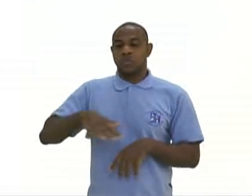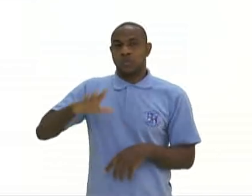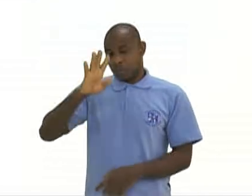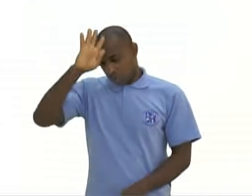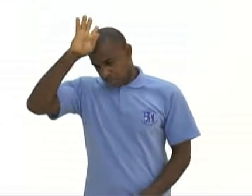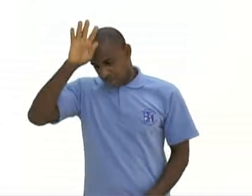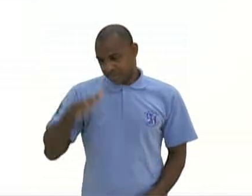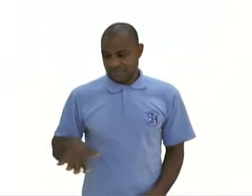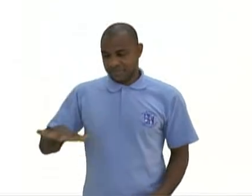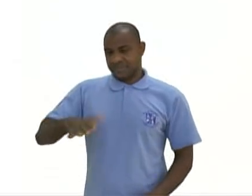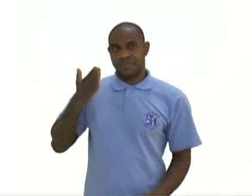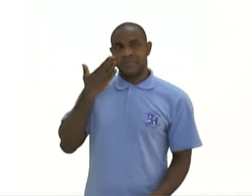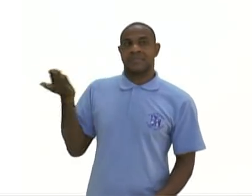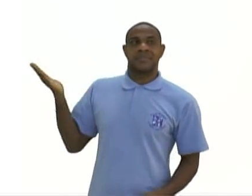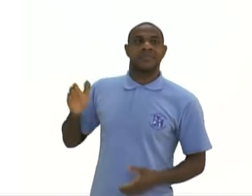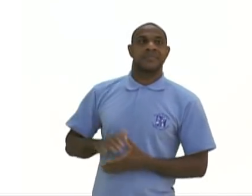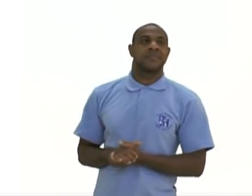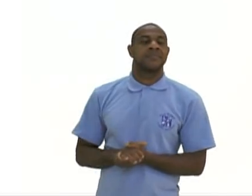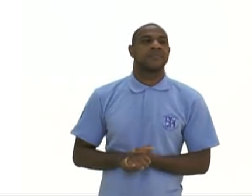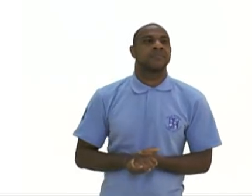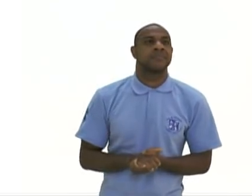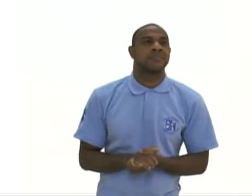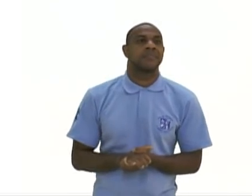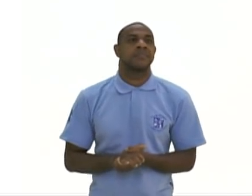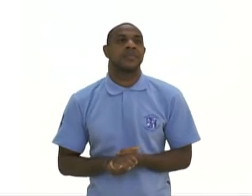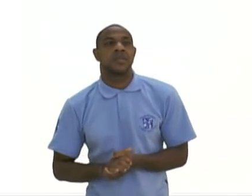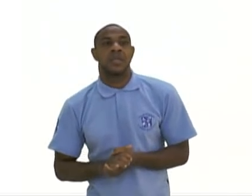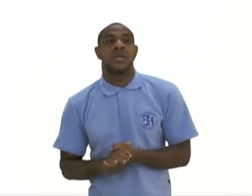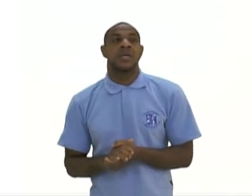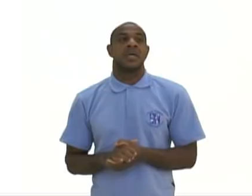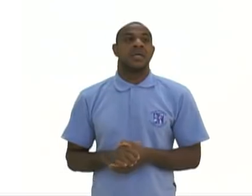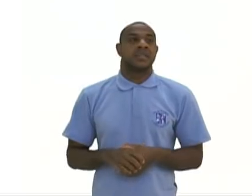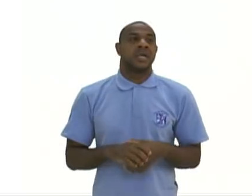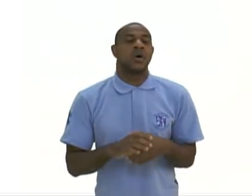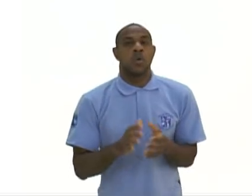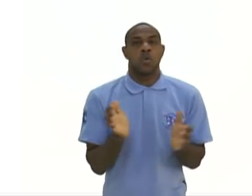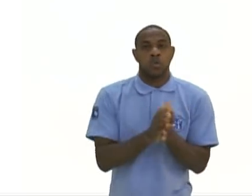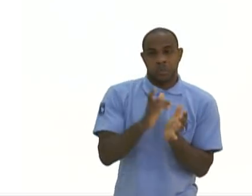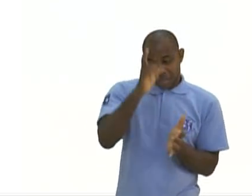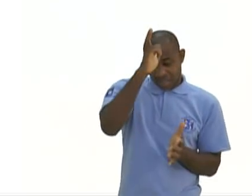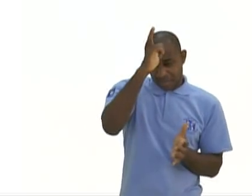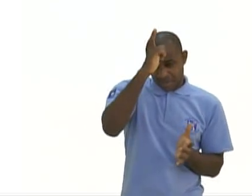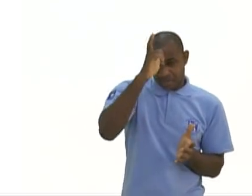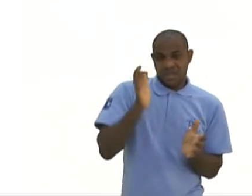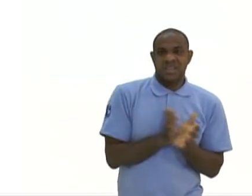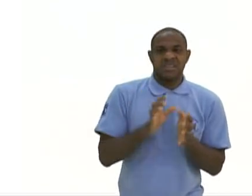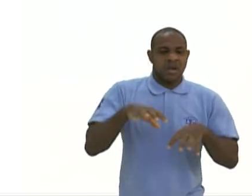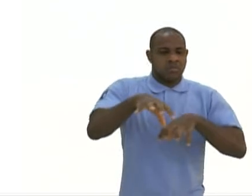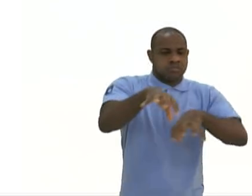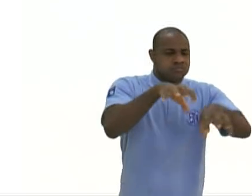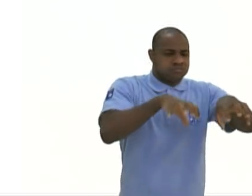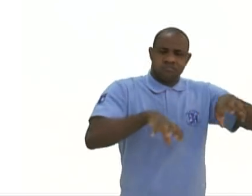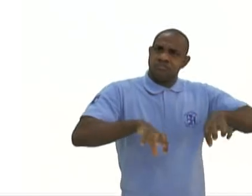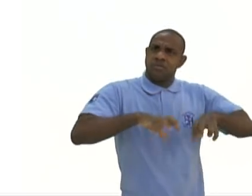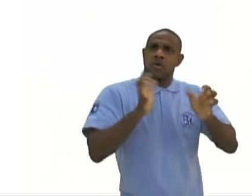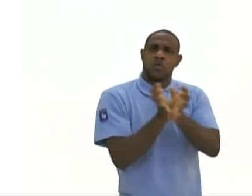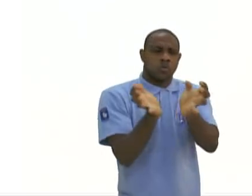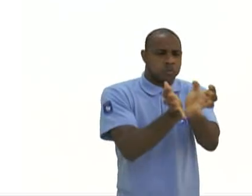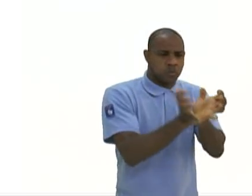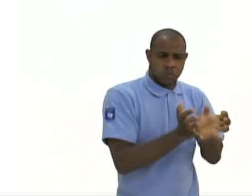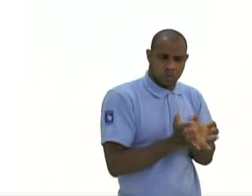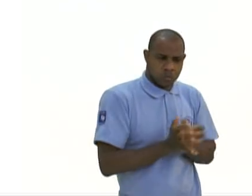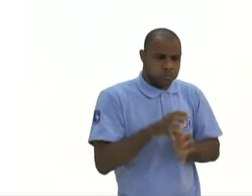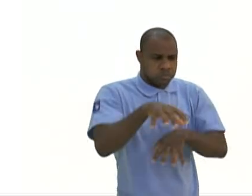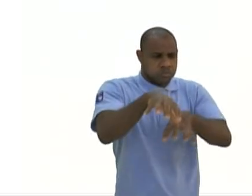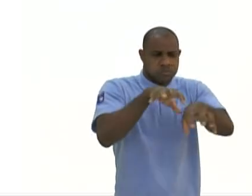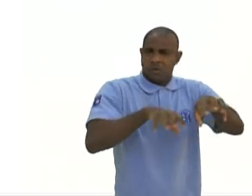né? Os germanos eram divididos em vários grupos: alamanos, burgúndios, francos, godos, jutos, ostrogodos,